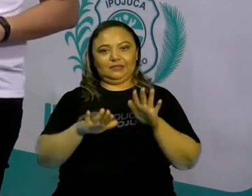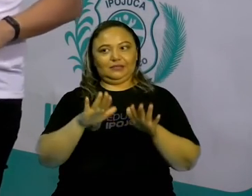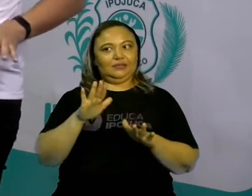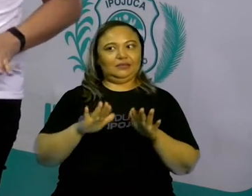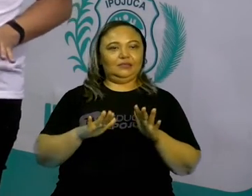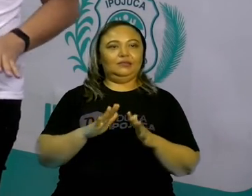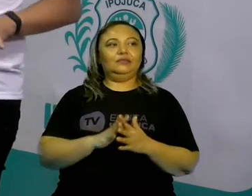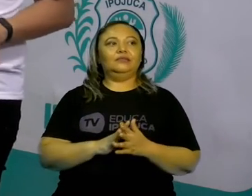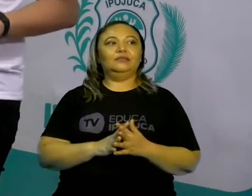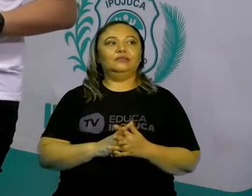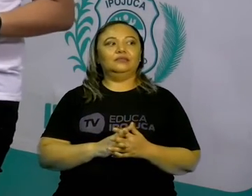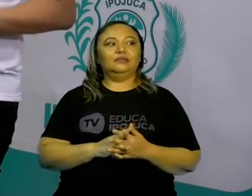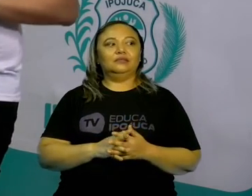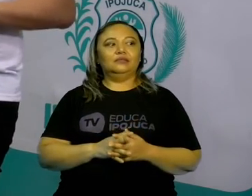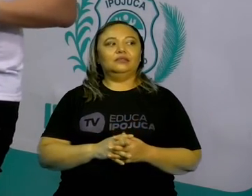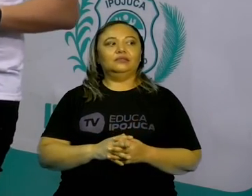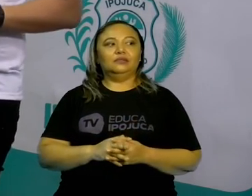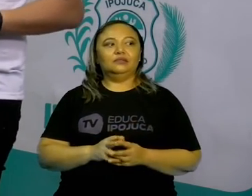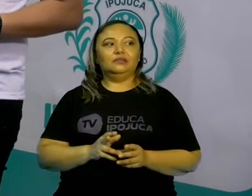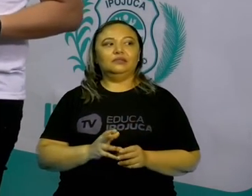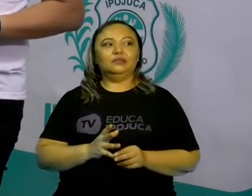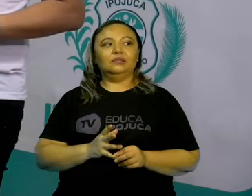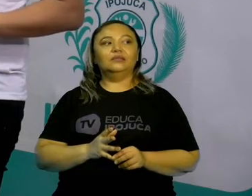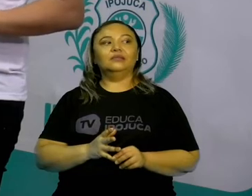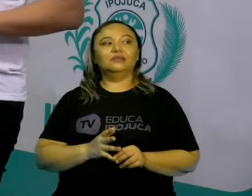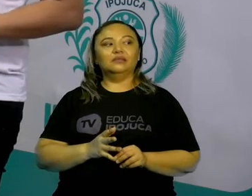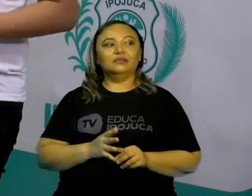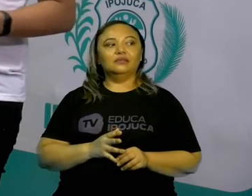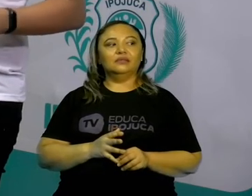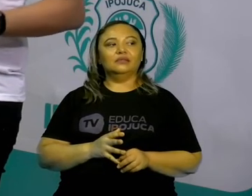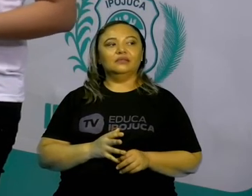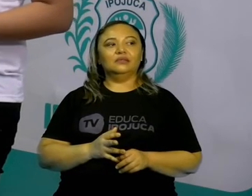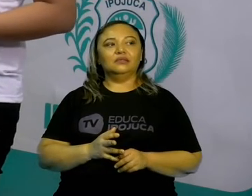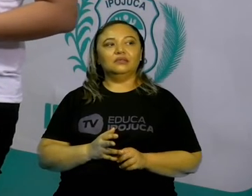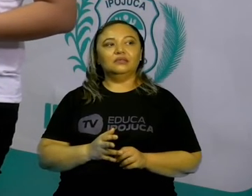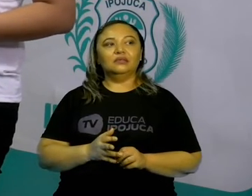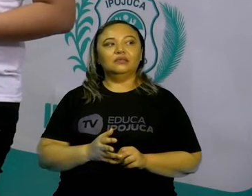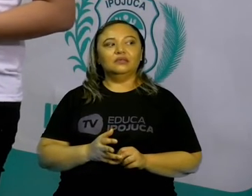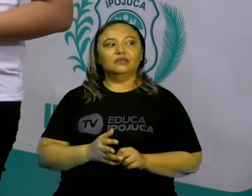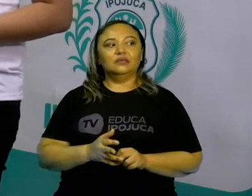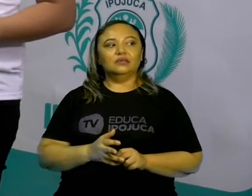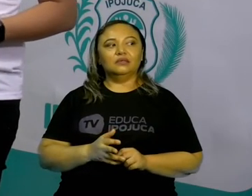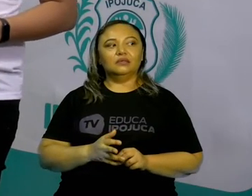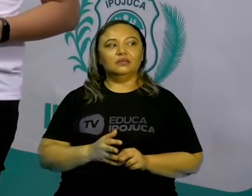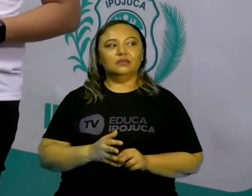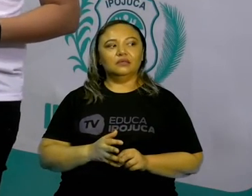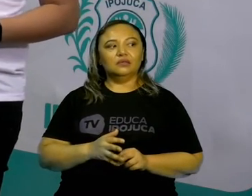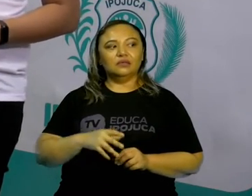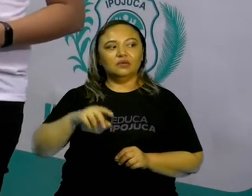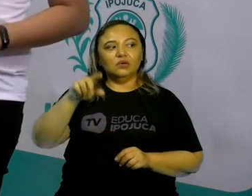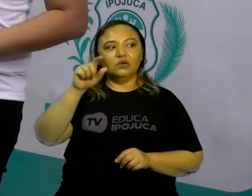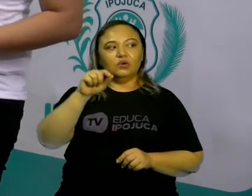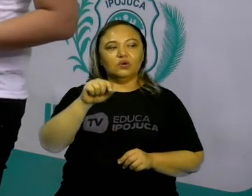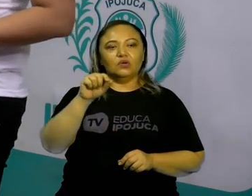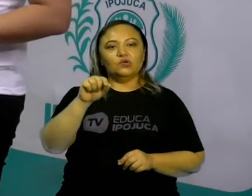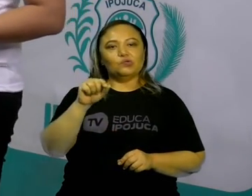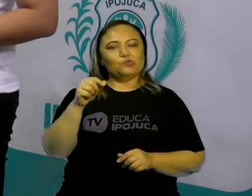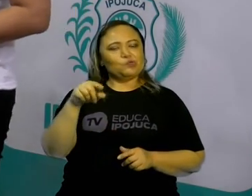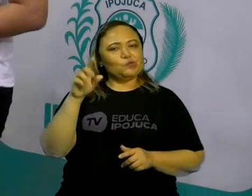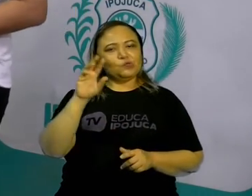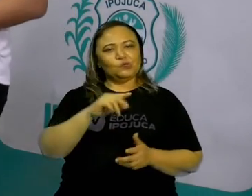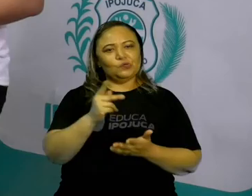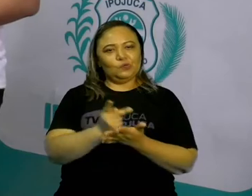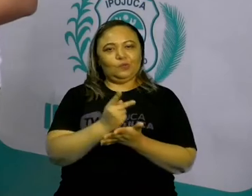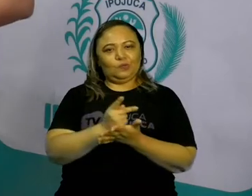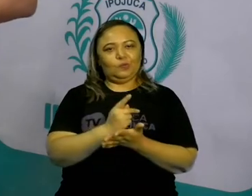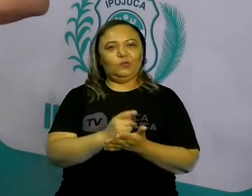A Júlia também tá com muita sorte ali na esposa não vamos lá beijo então do Romeo e aí